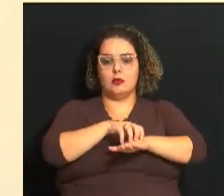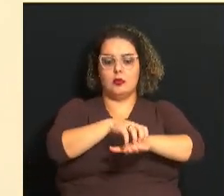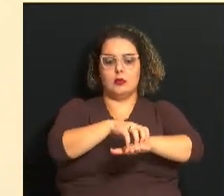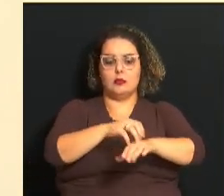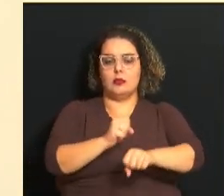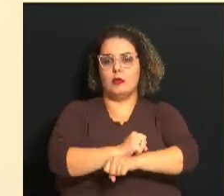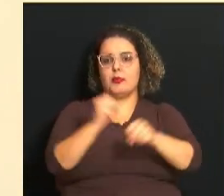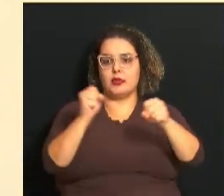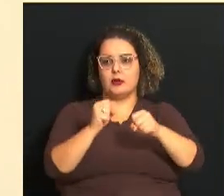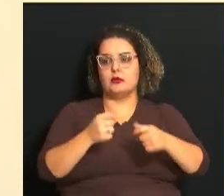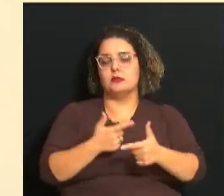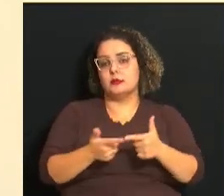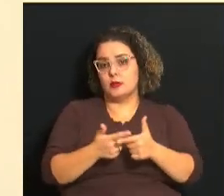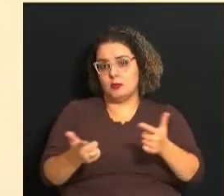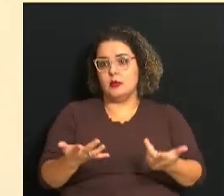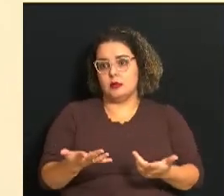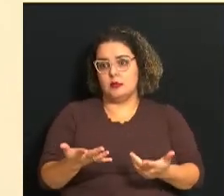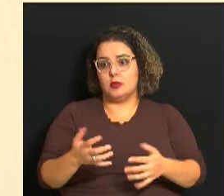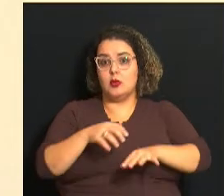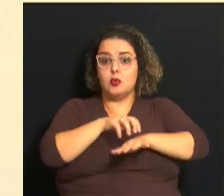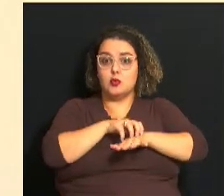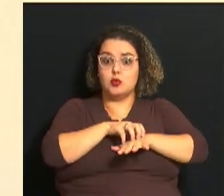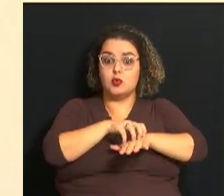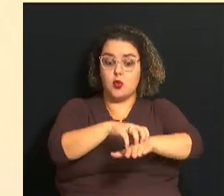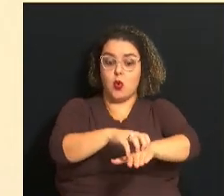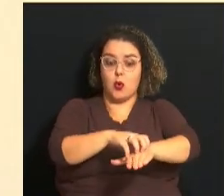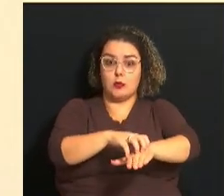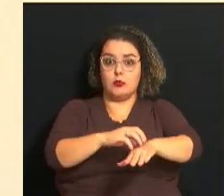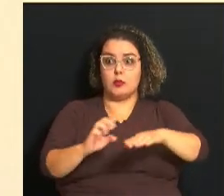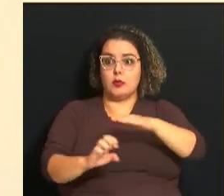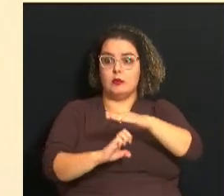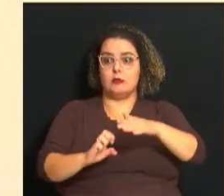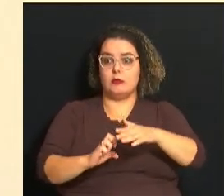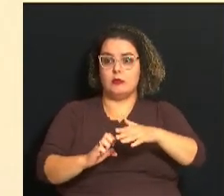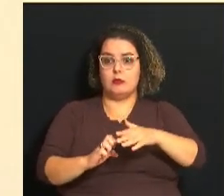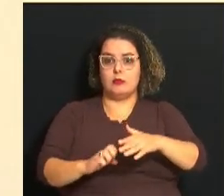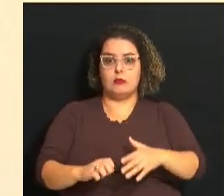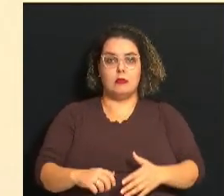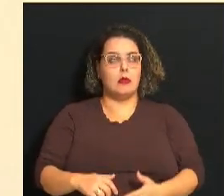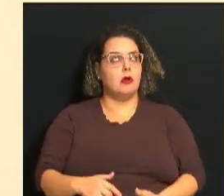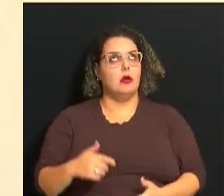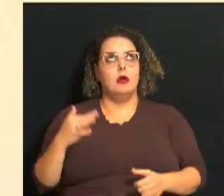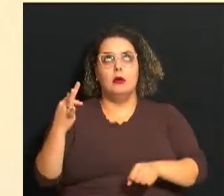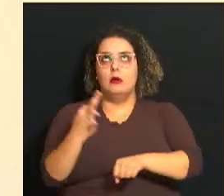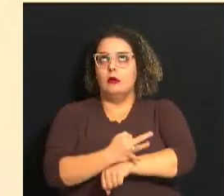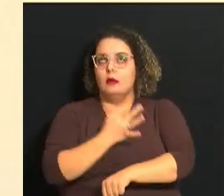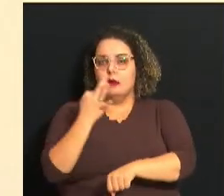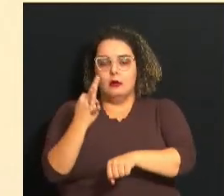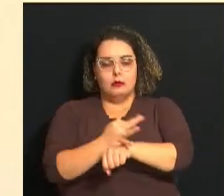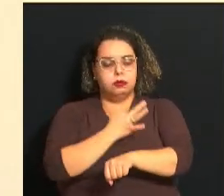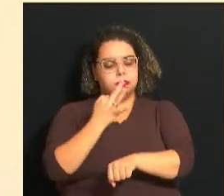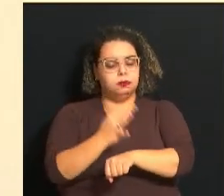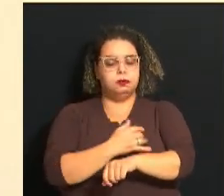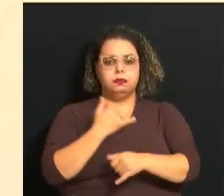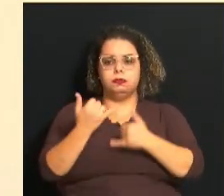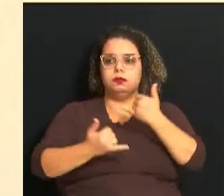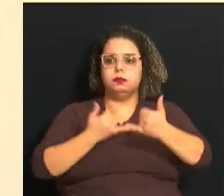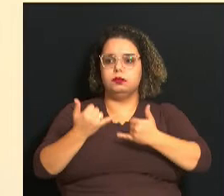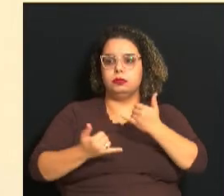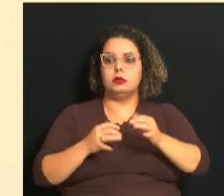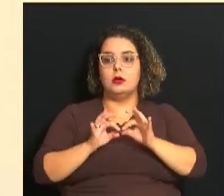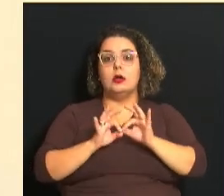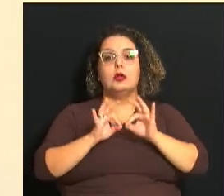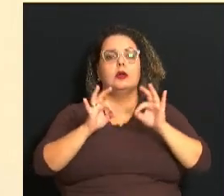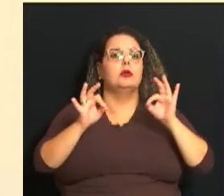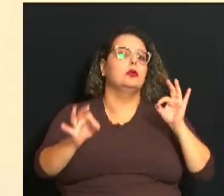da desavença no ônibus da empresa ele não suportava as brincadeiras Provavelmente porque no ônibus estava longe